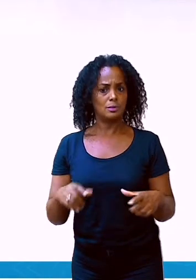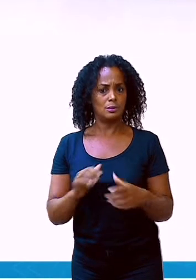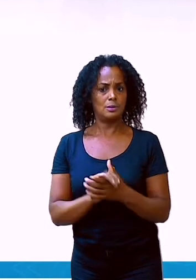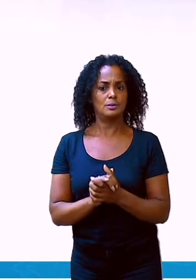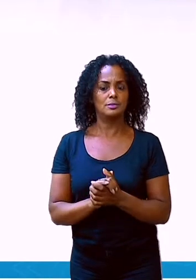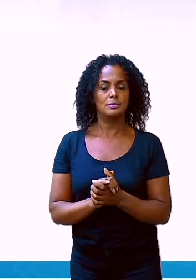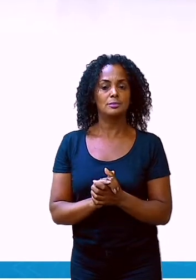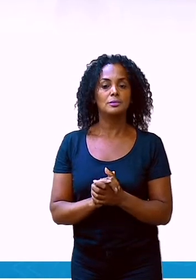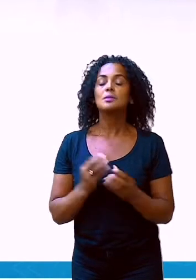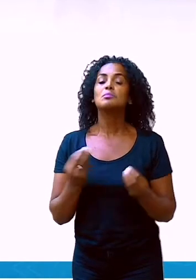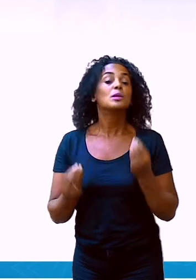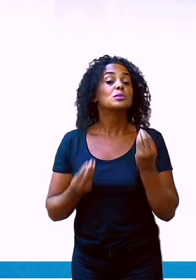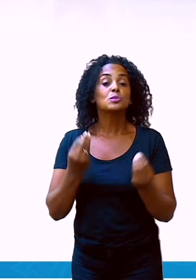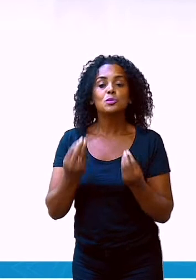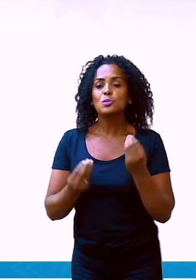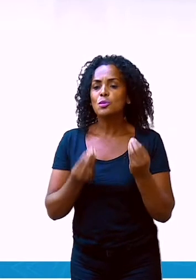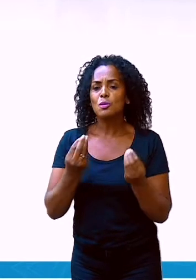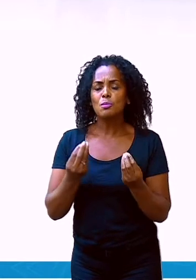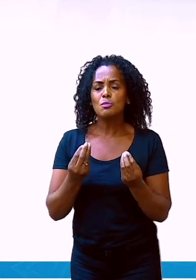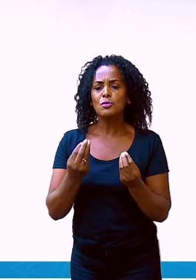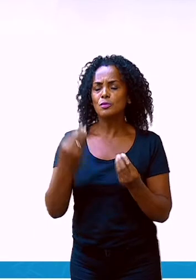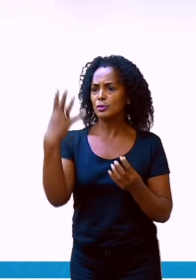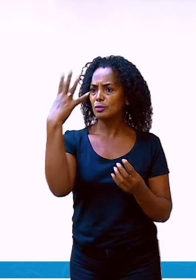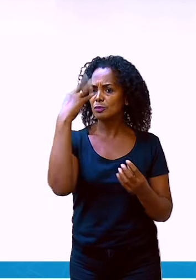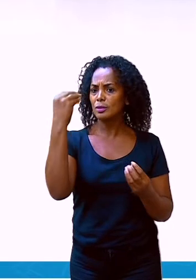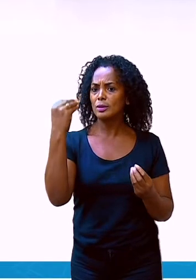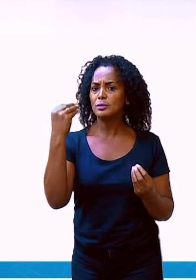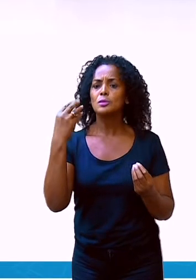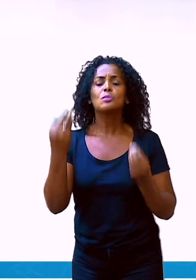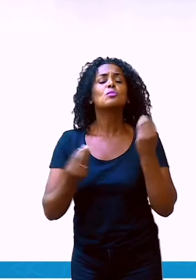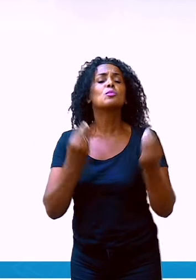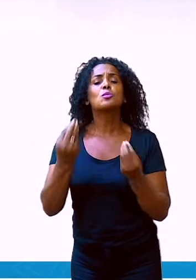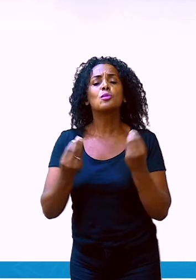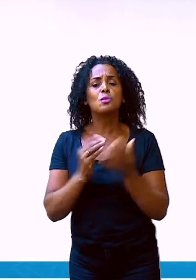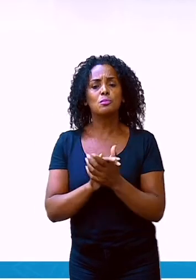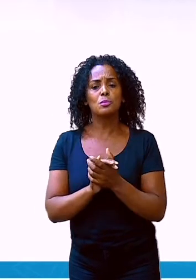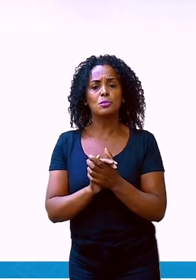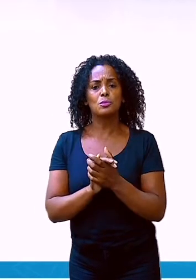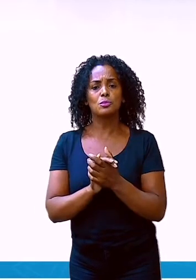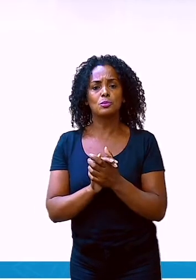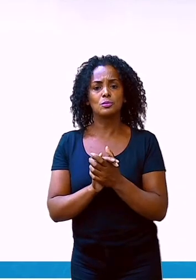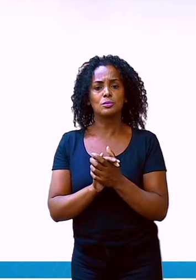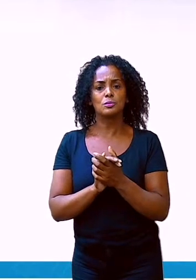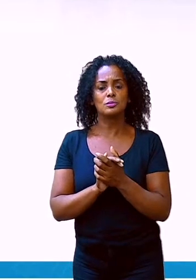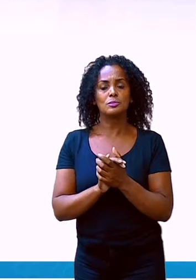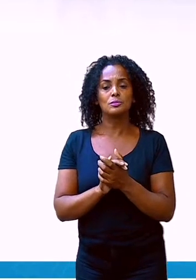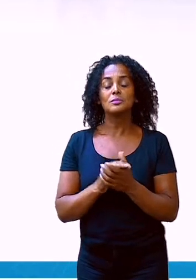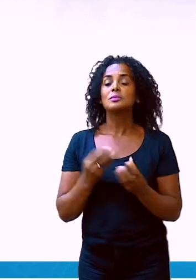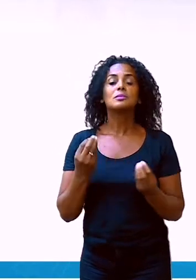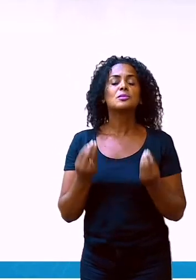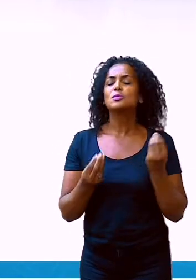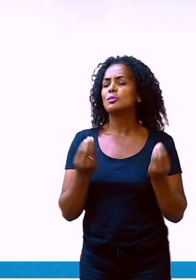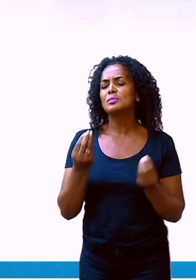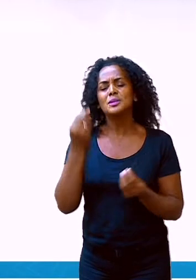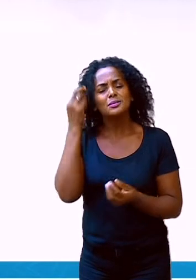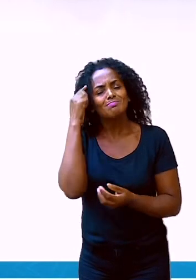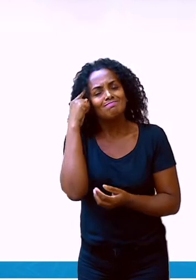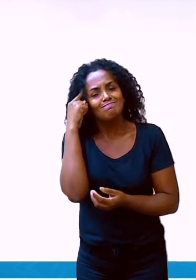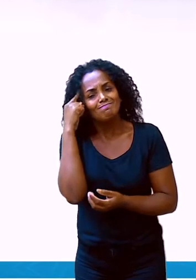Mas como que foi fotografada essa paisagem? Como que vocês